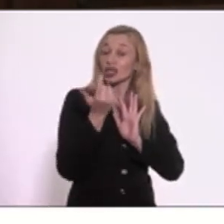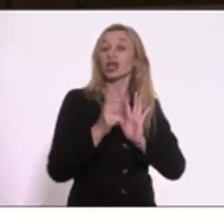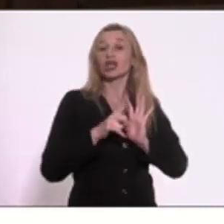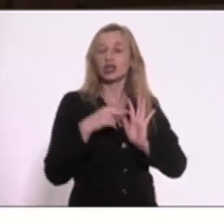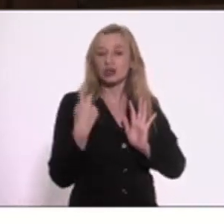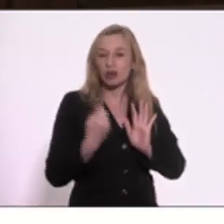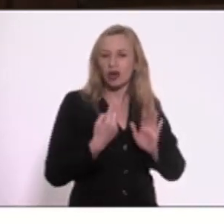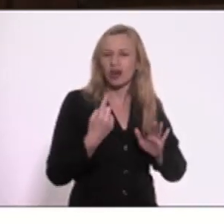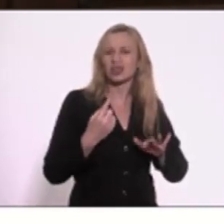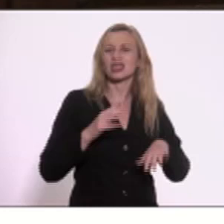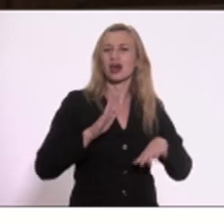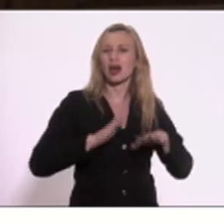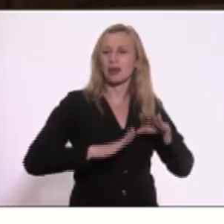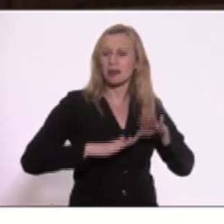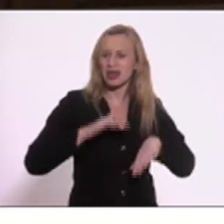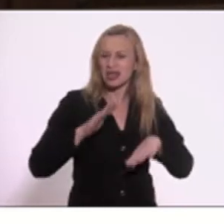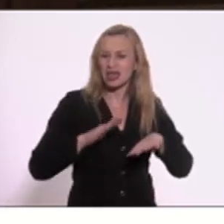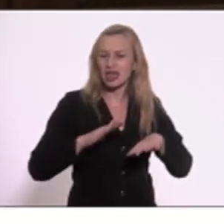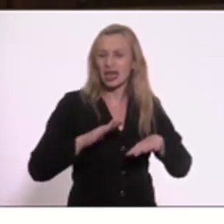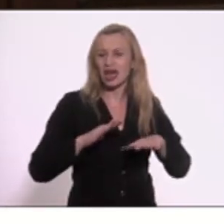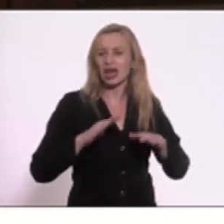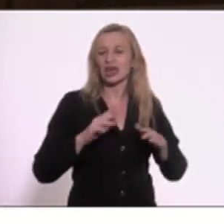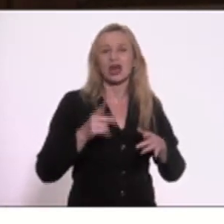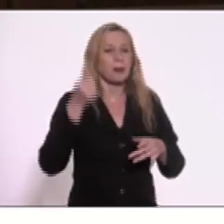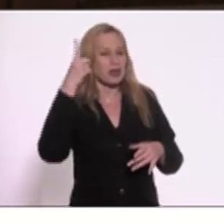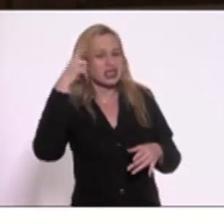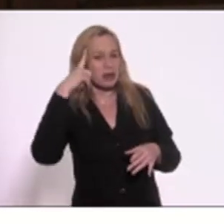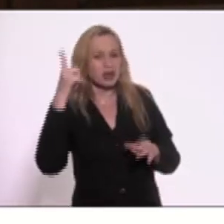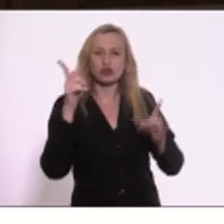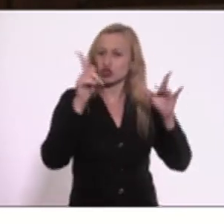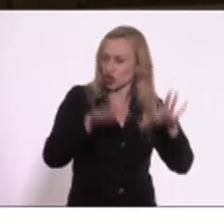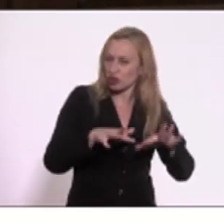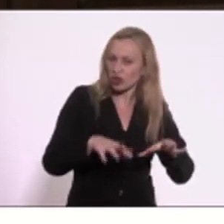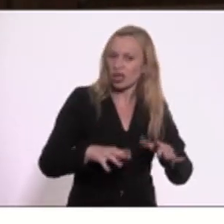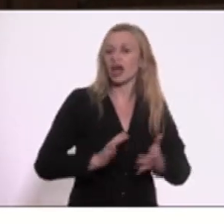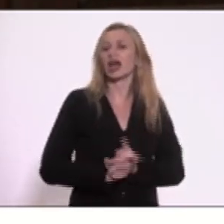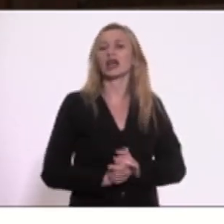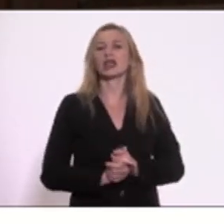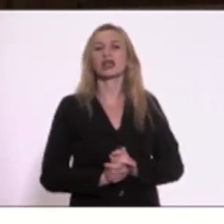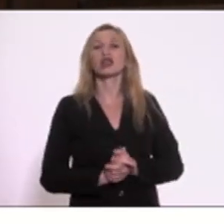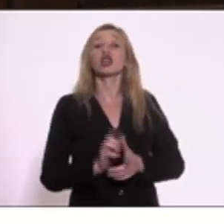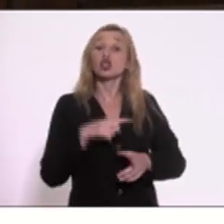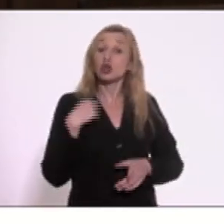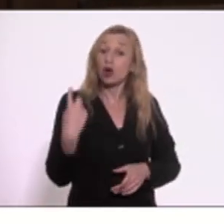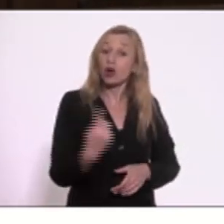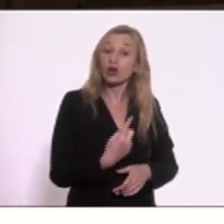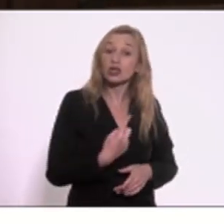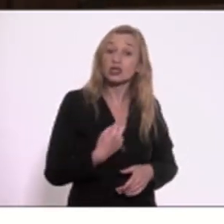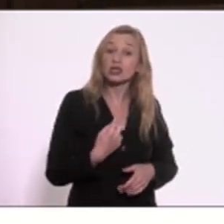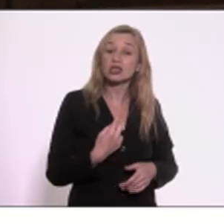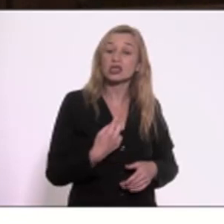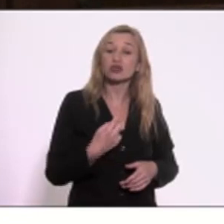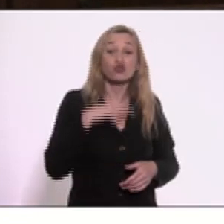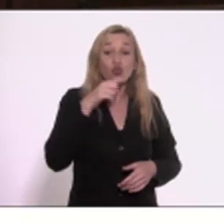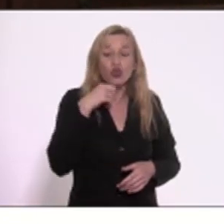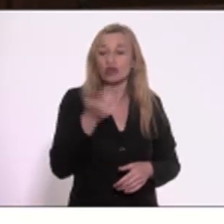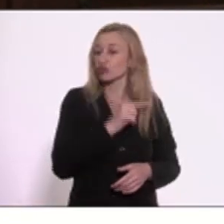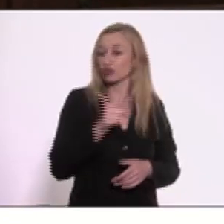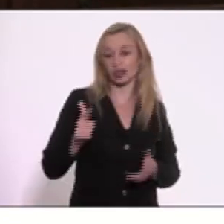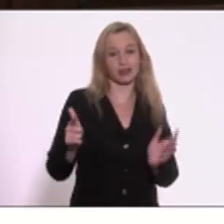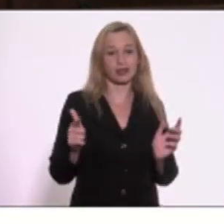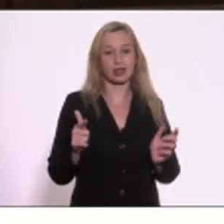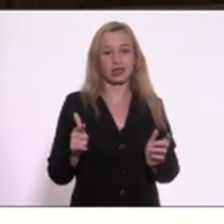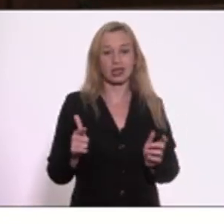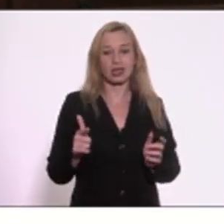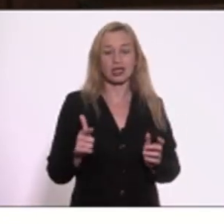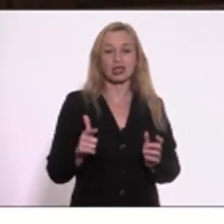apesar das contradições, apesar da presença do pensamento conservador na Assembleia Legislativa, a gente não tinha dúvidas